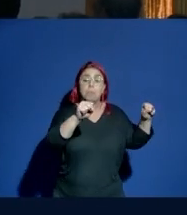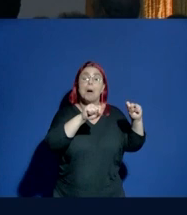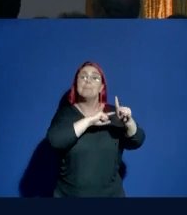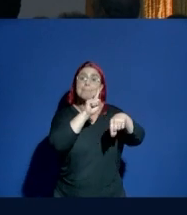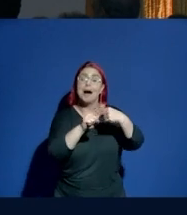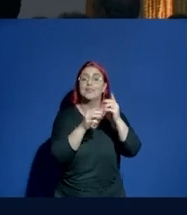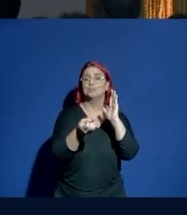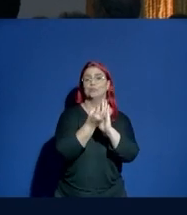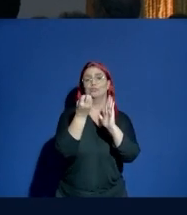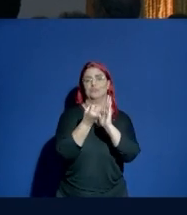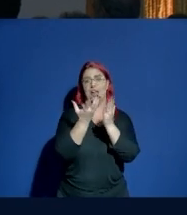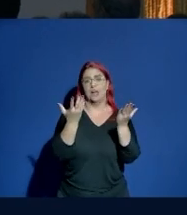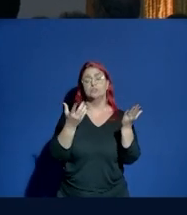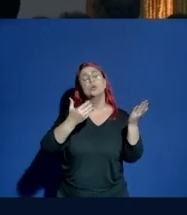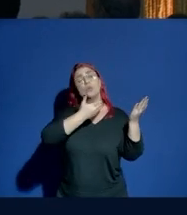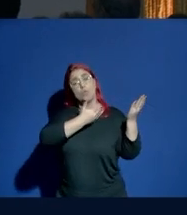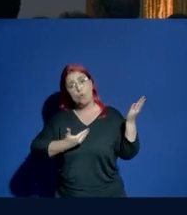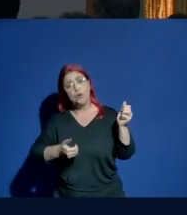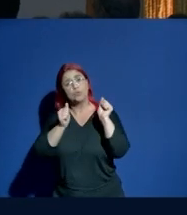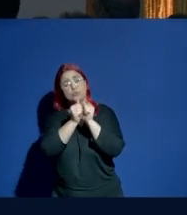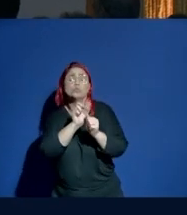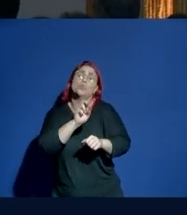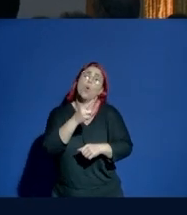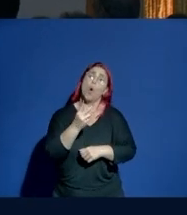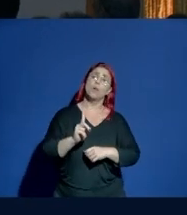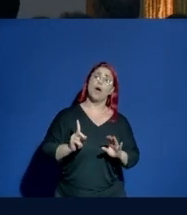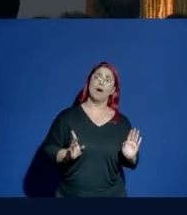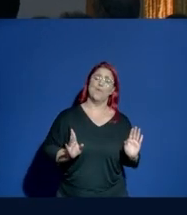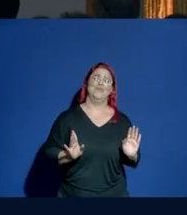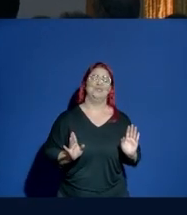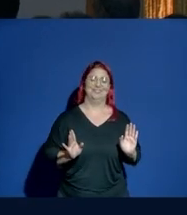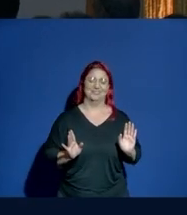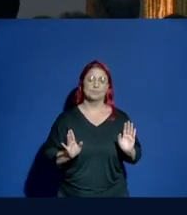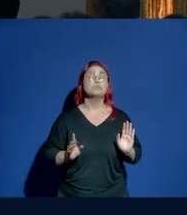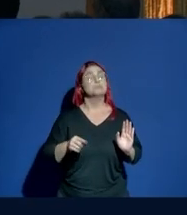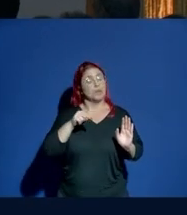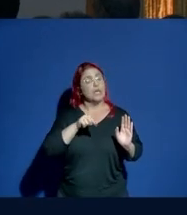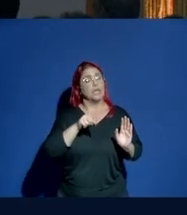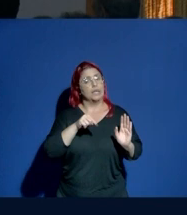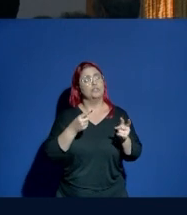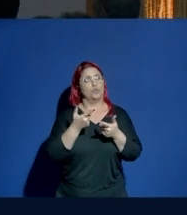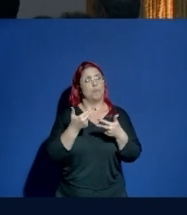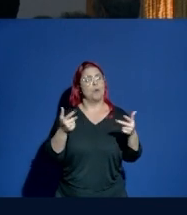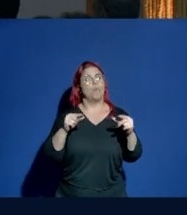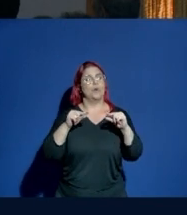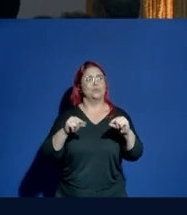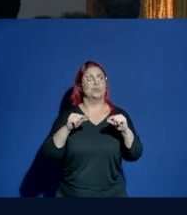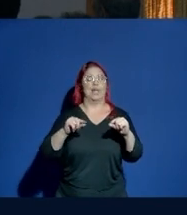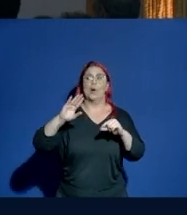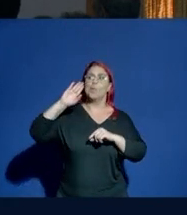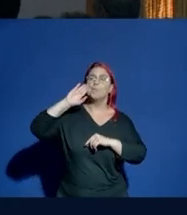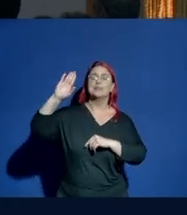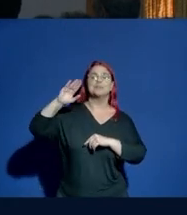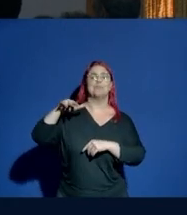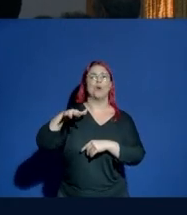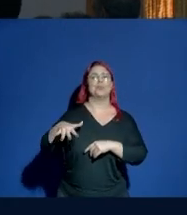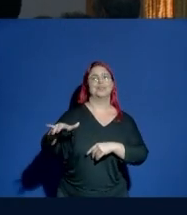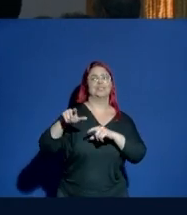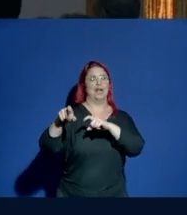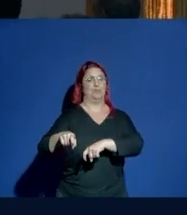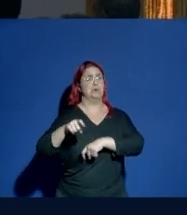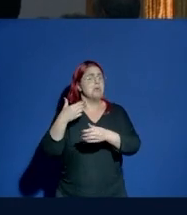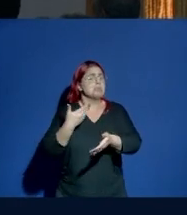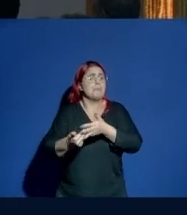produtores com o governo sem governo Esse é o grande Talvez o grande mérito desse setor foi